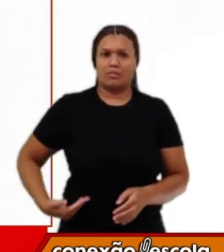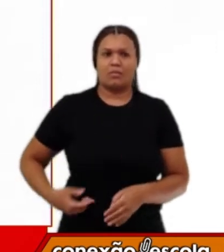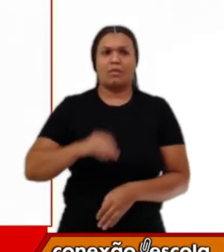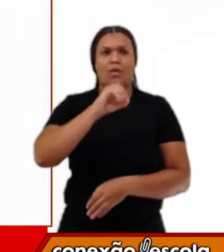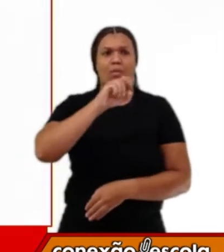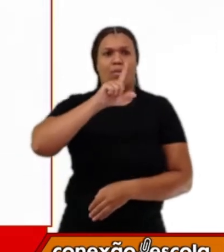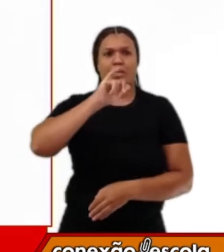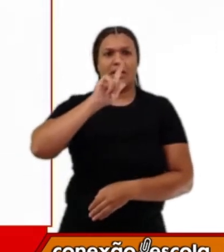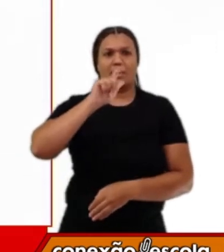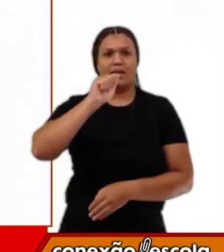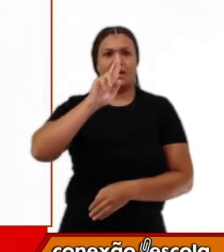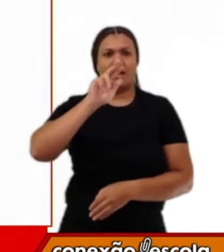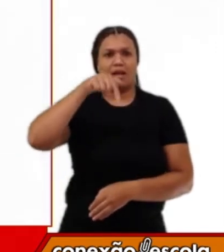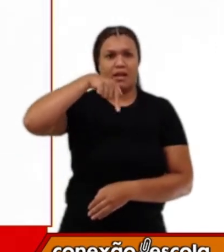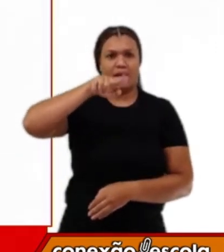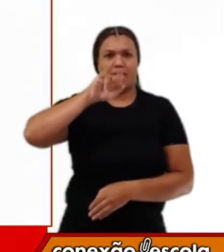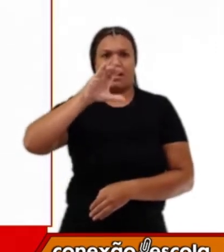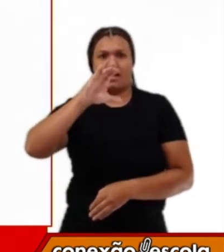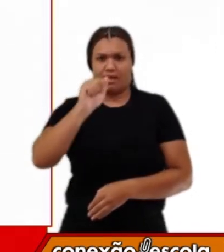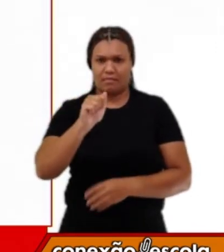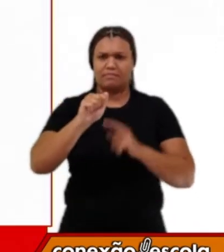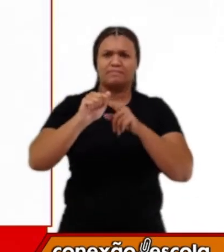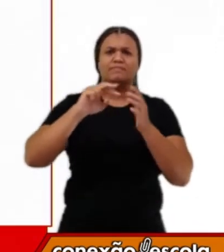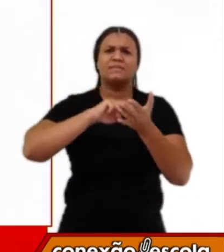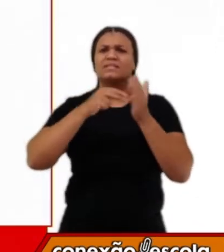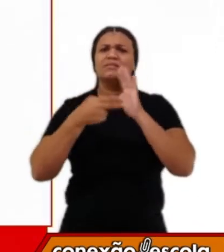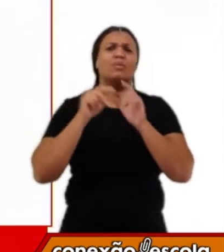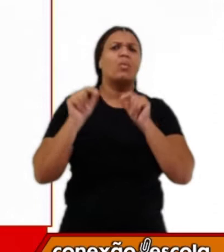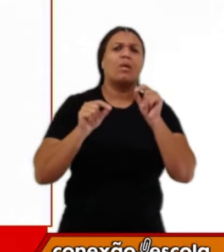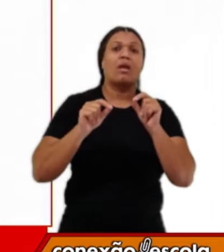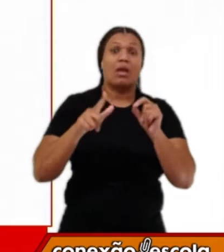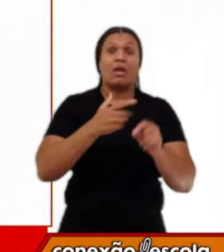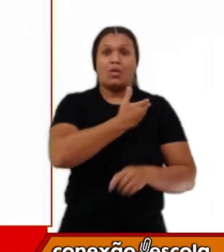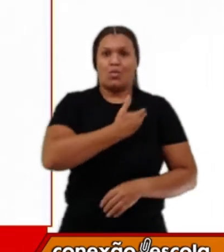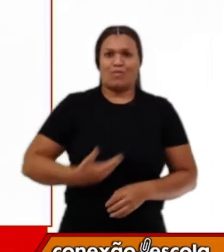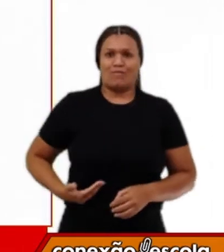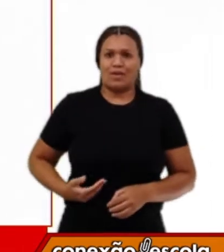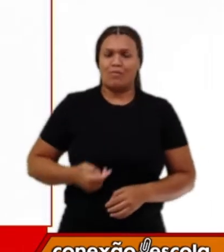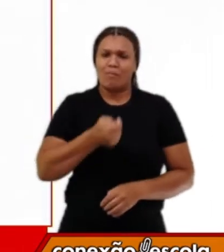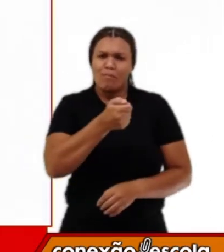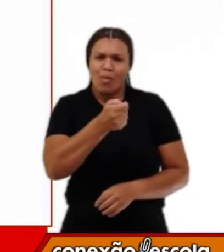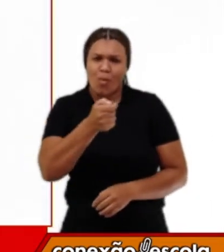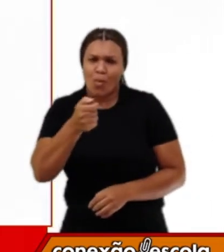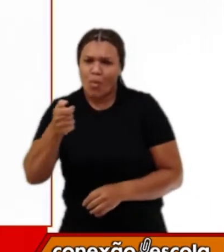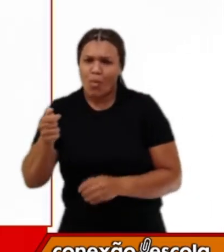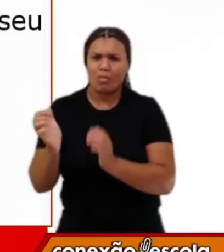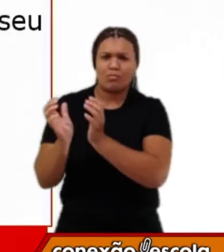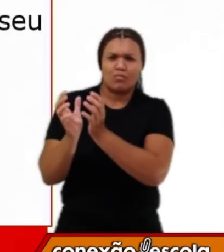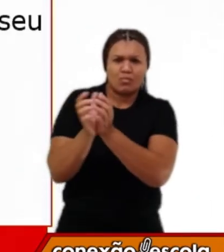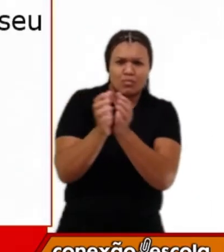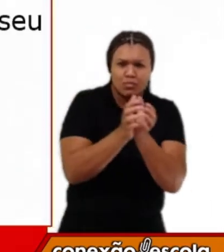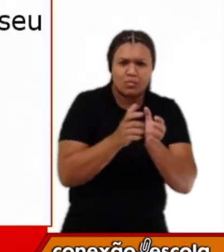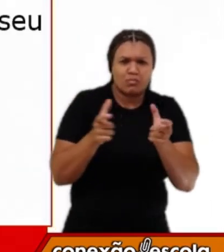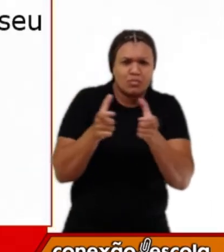República oligárquica vem de oligarquia, que é um governo de poucos. E quem eram esses poucos que dominavam essa